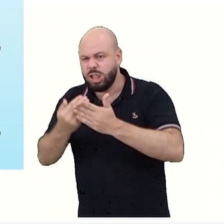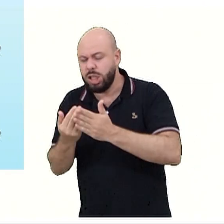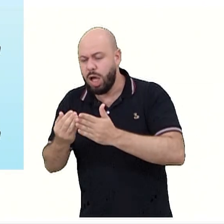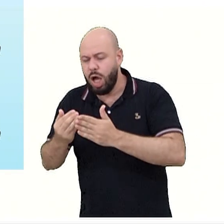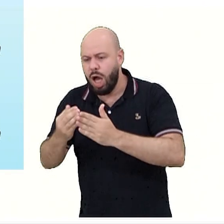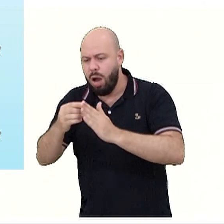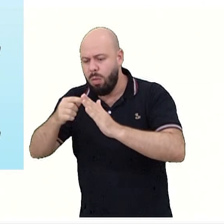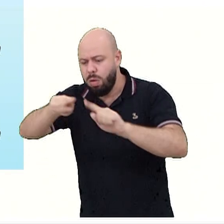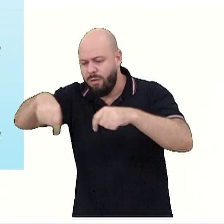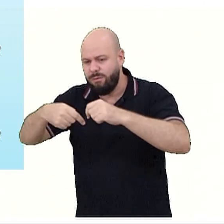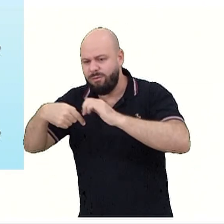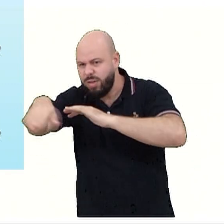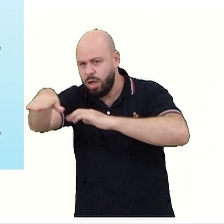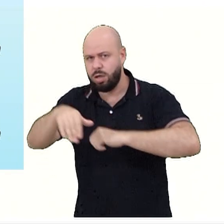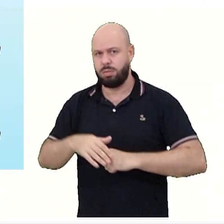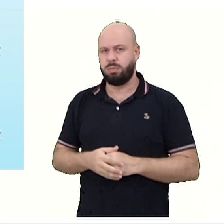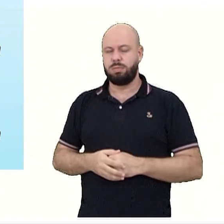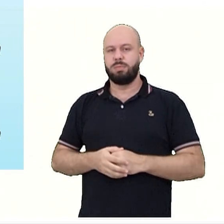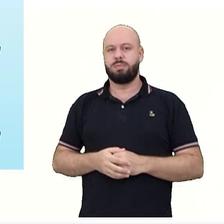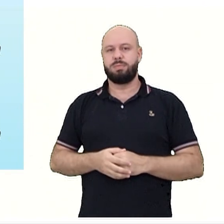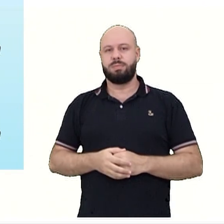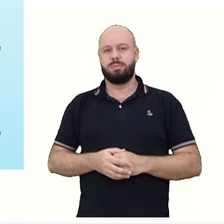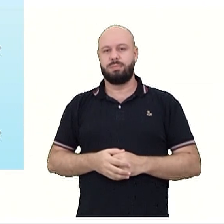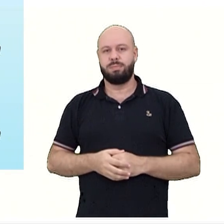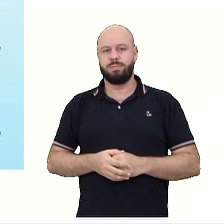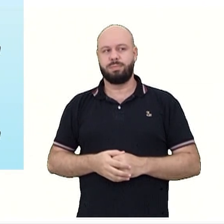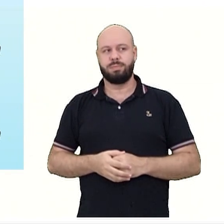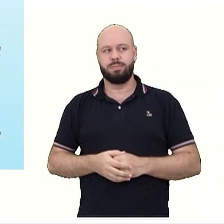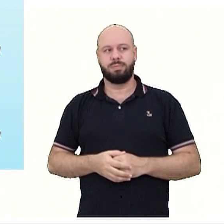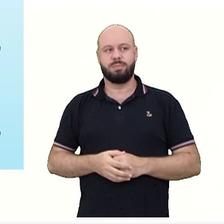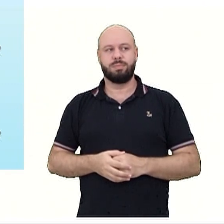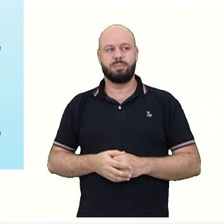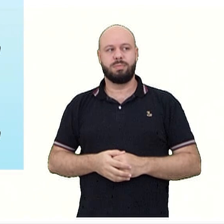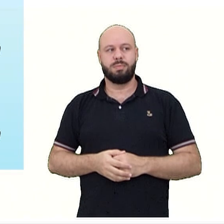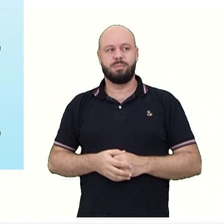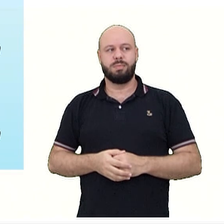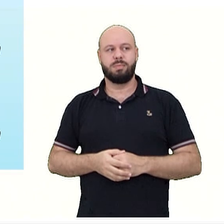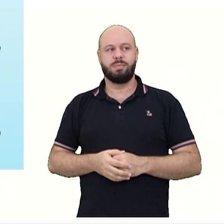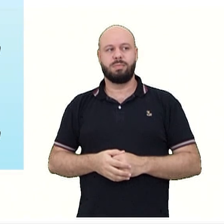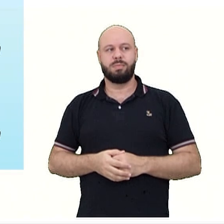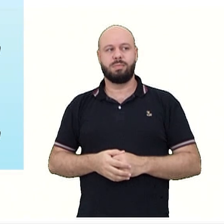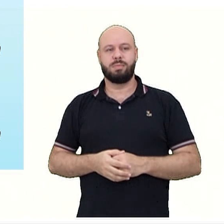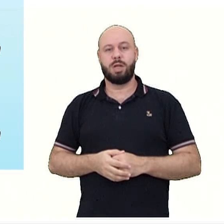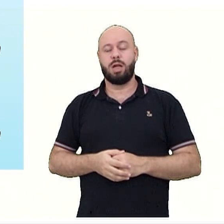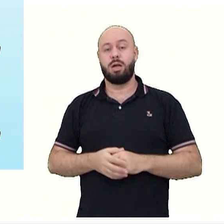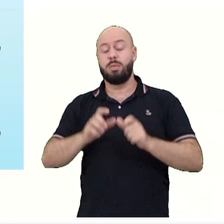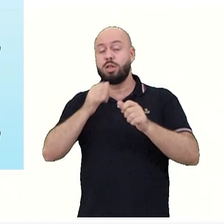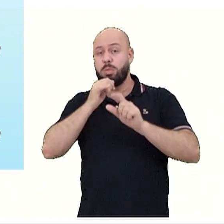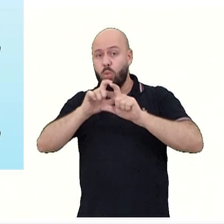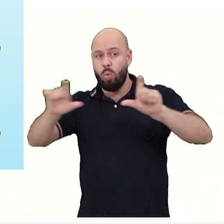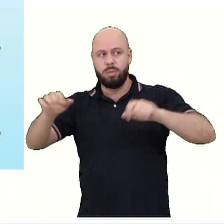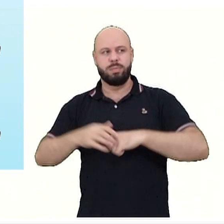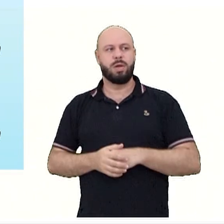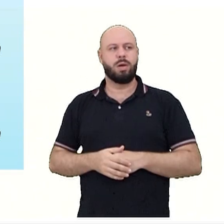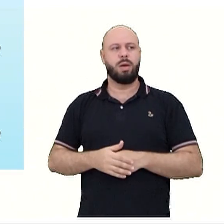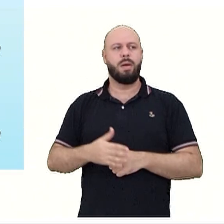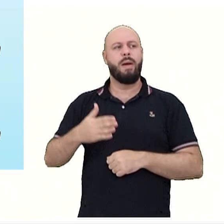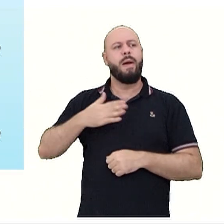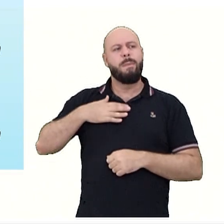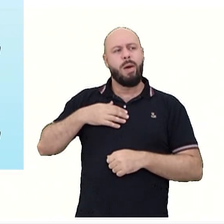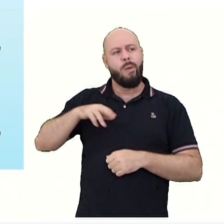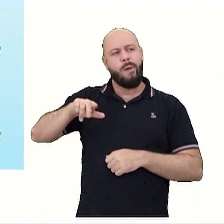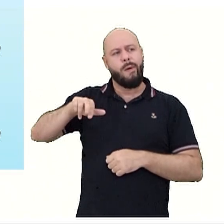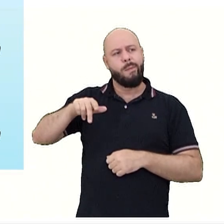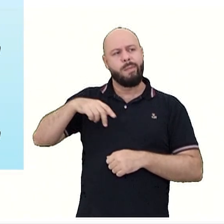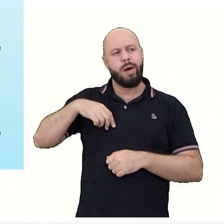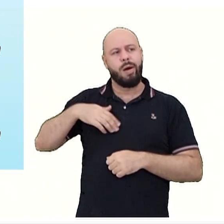Ou você cala a boca ou vai sair da sala de aula. Mais um exemplo aí, pessoal. Neither my brother nor